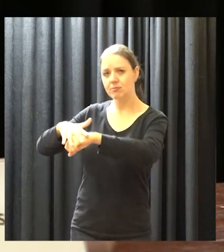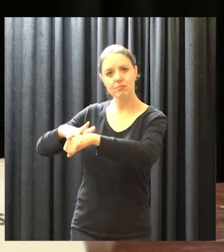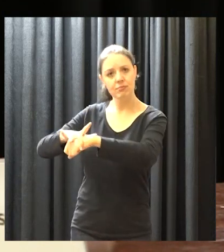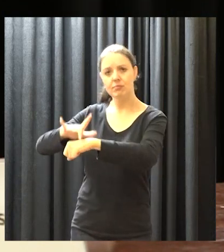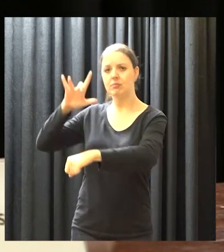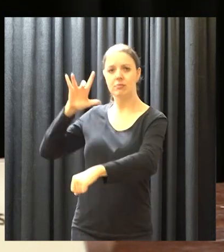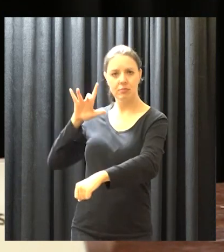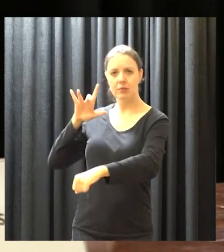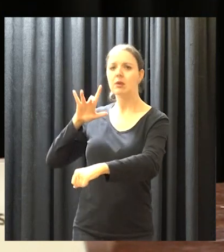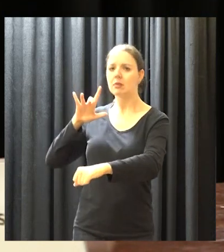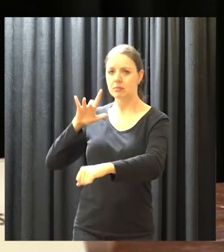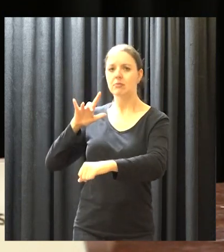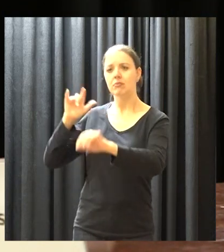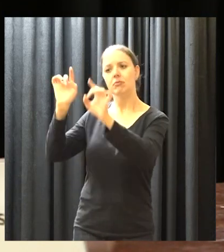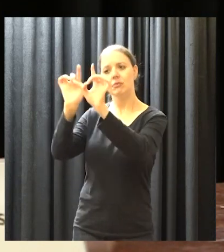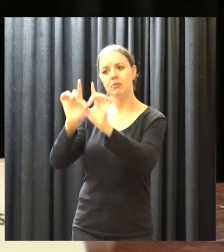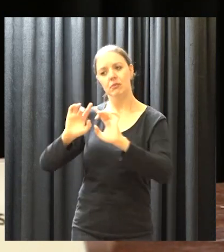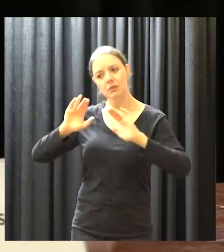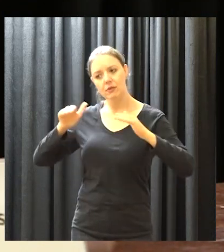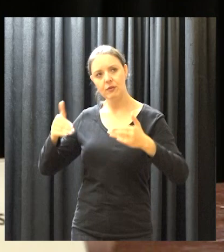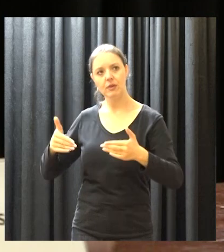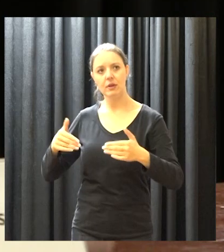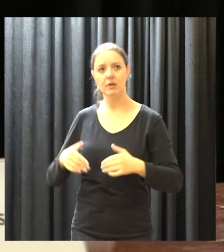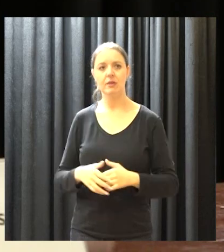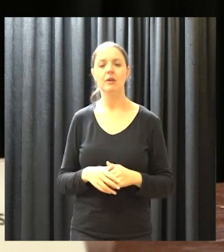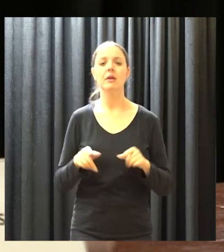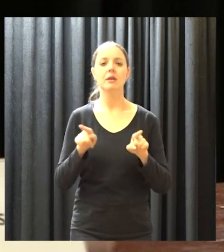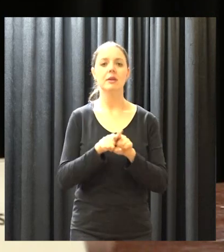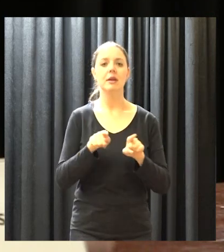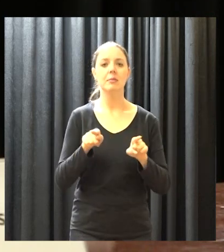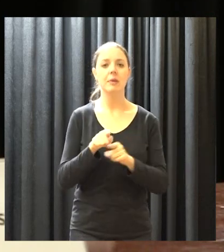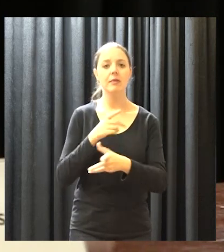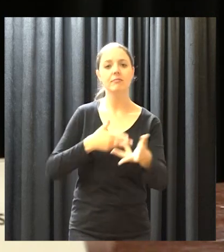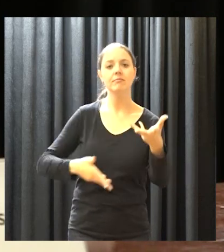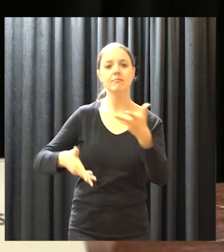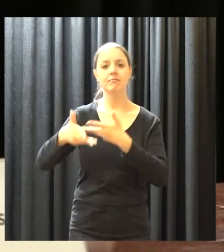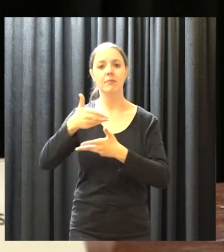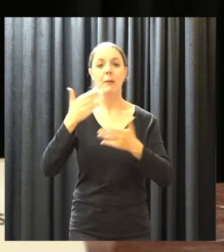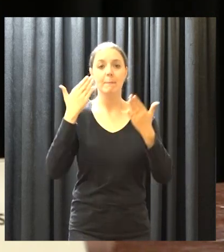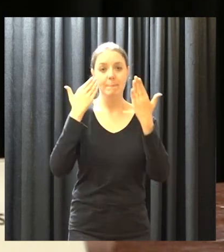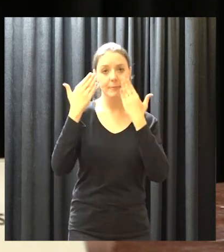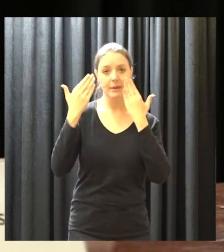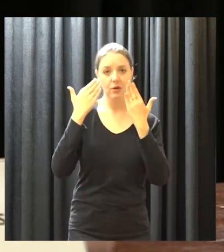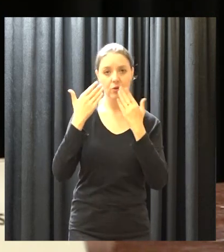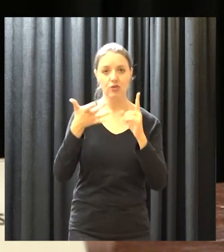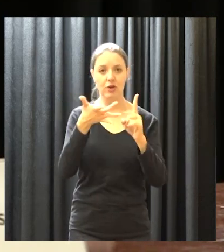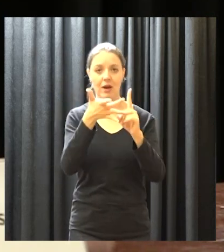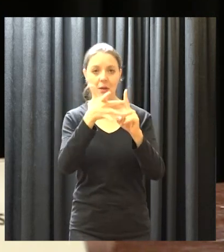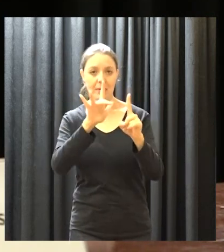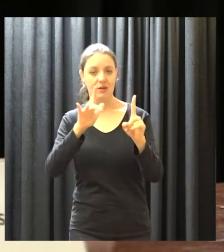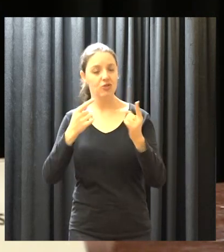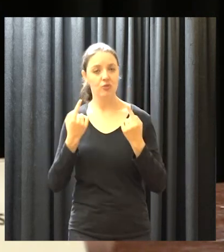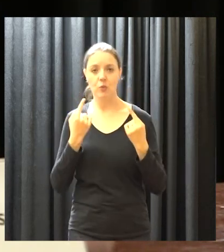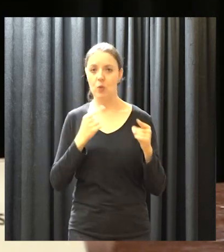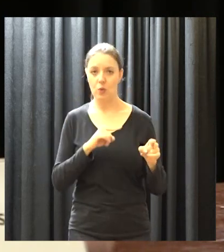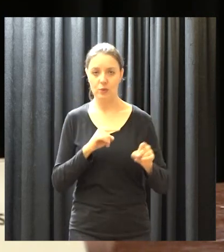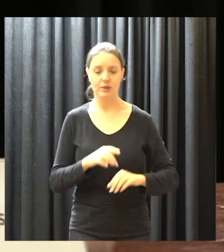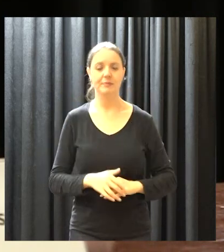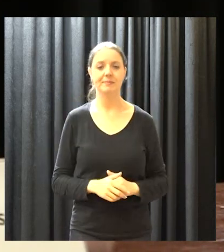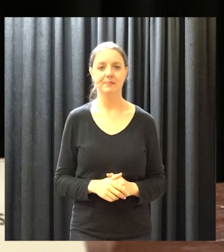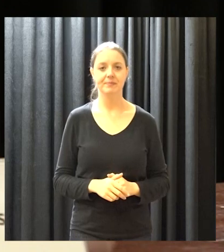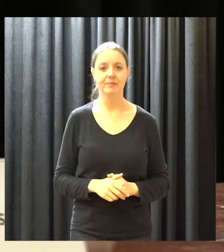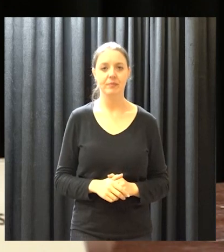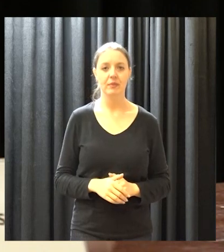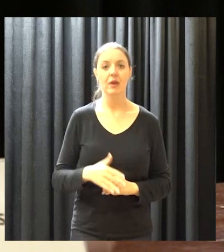Psicologia Anticapacitista. O objetivo da minha fala será o de contextualizar brevemente as